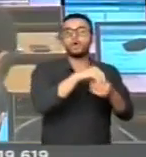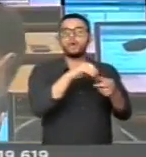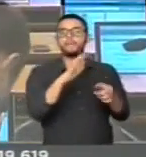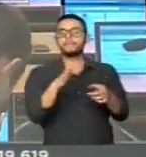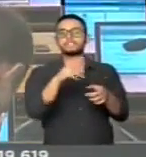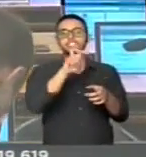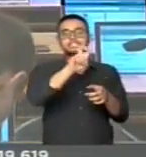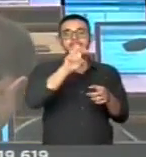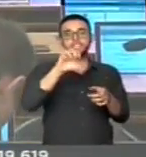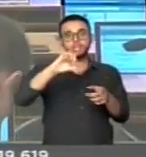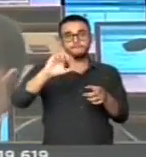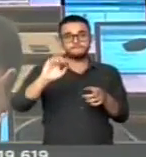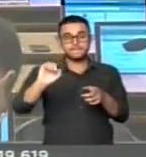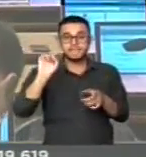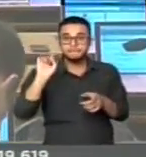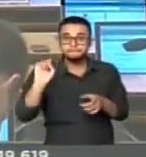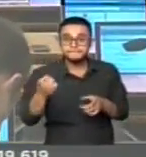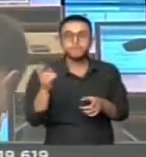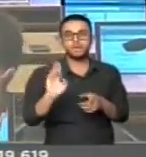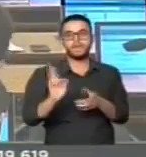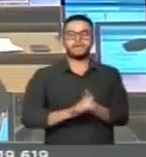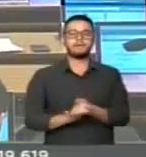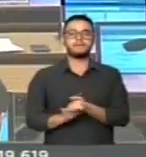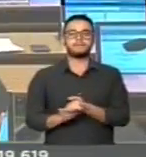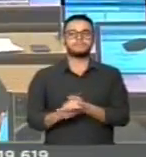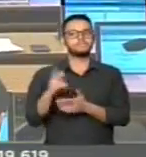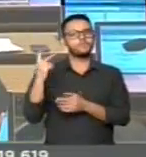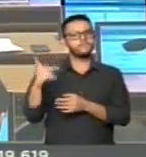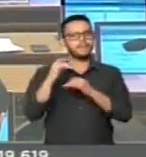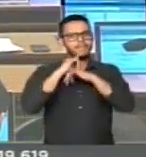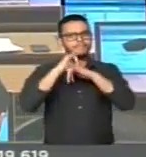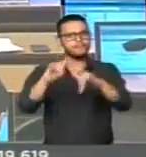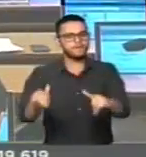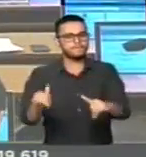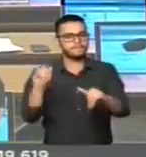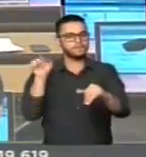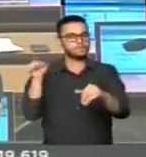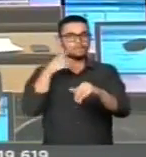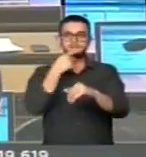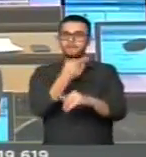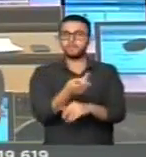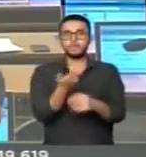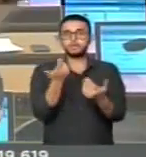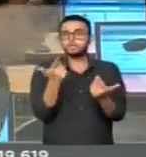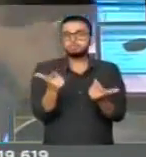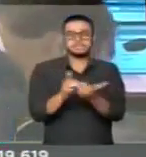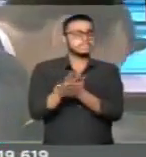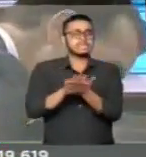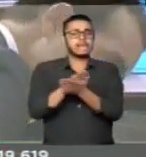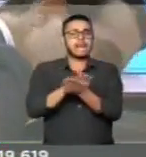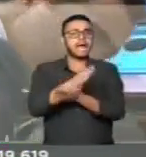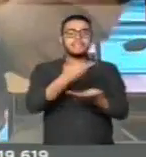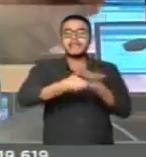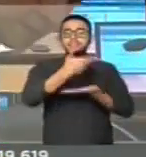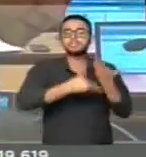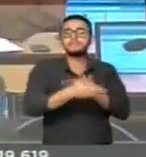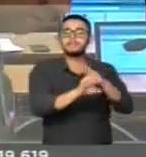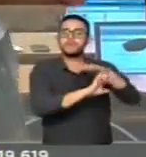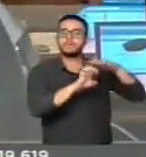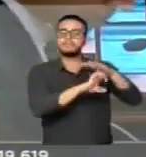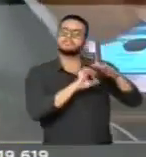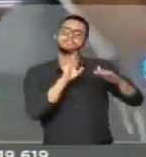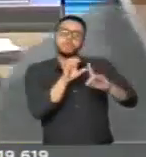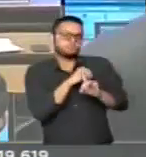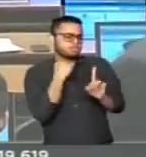de R$590 mil. Nesse depoimento, em 28 de abril, afirmou não ter nenhum tipo de relação comercial com a empresa, a não ser